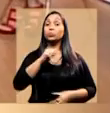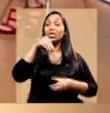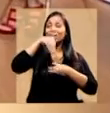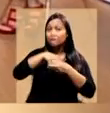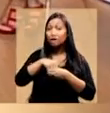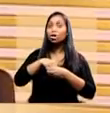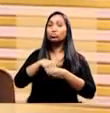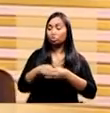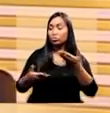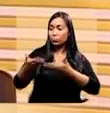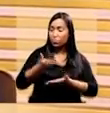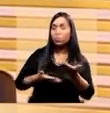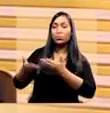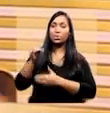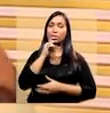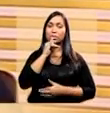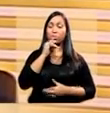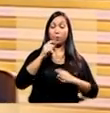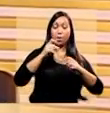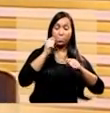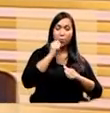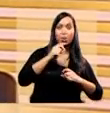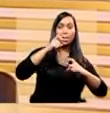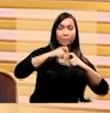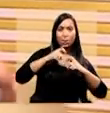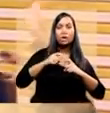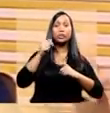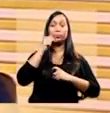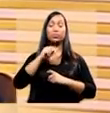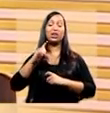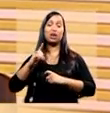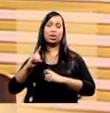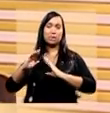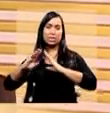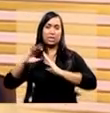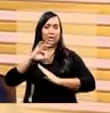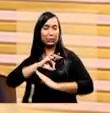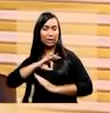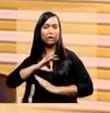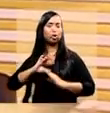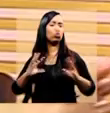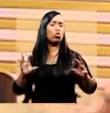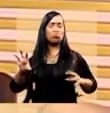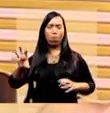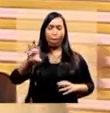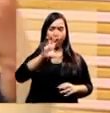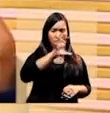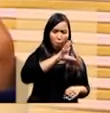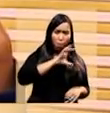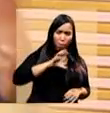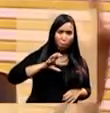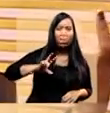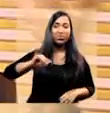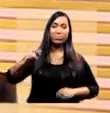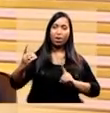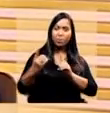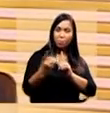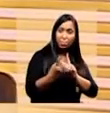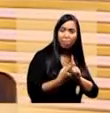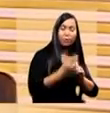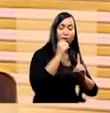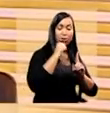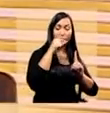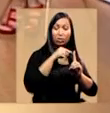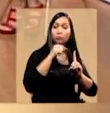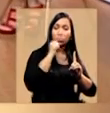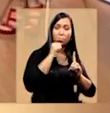mulher nesse ciclo todo, então de eu ter a mulher médica, de eu ter a mulher na delegacia, em todas essas esferas que vão atender a